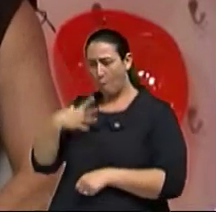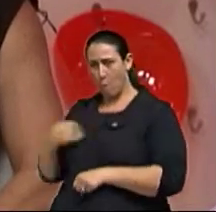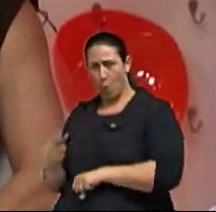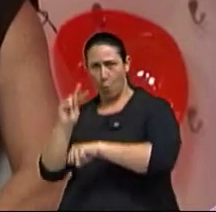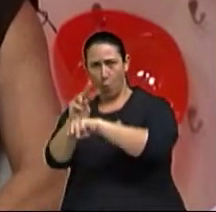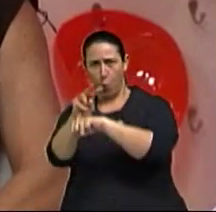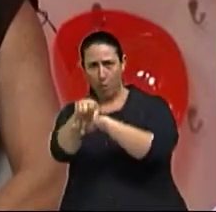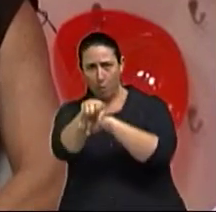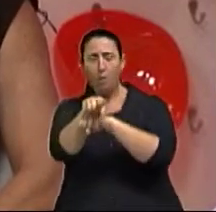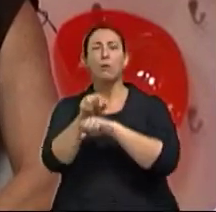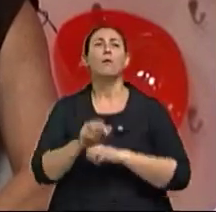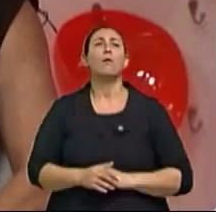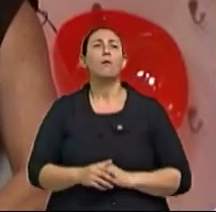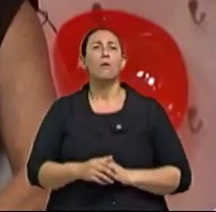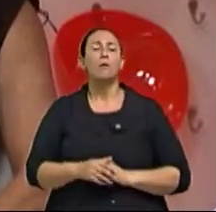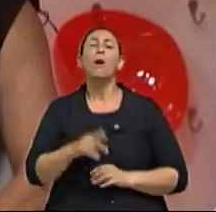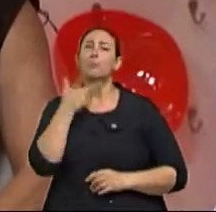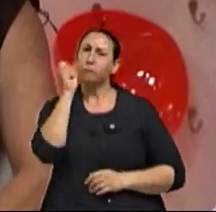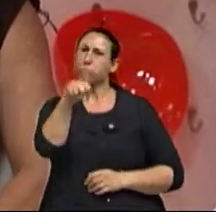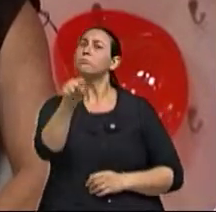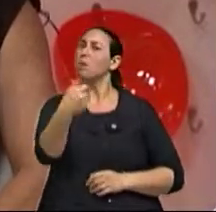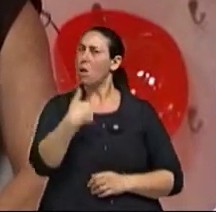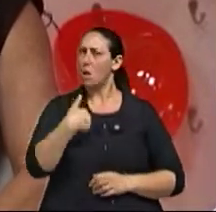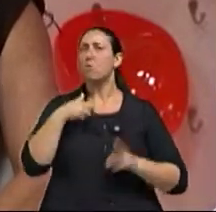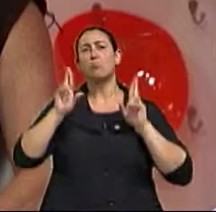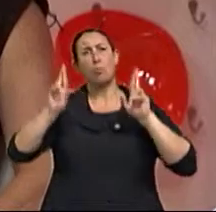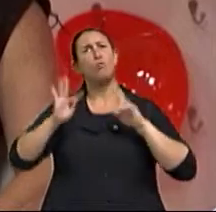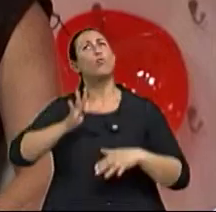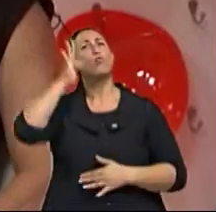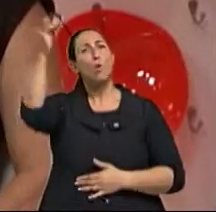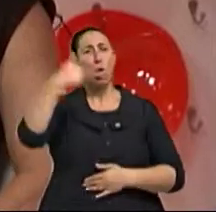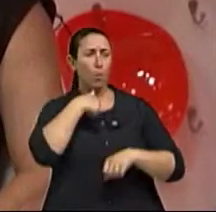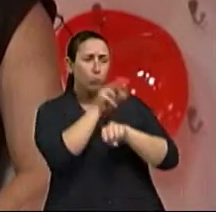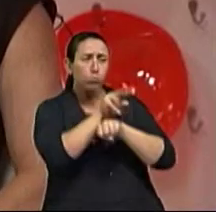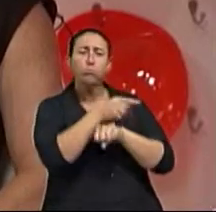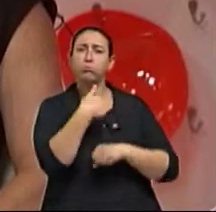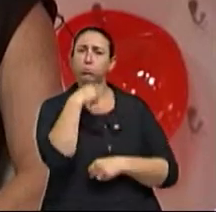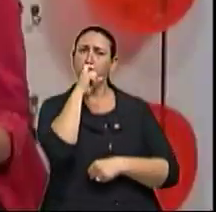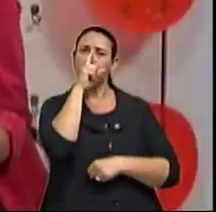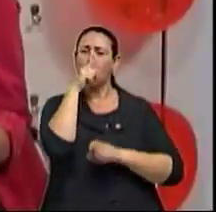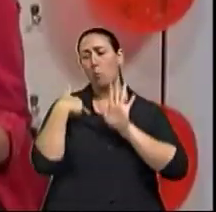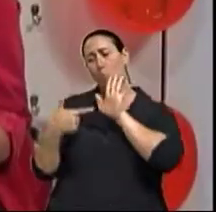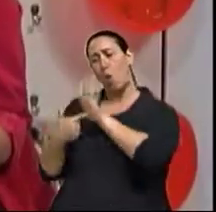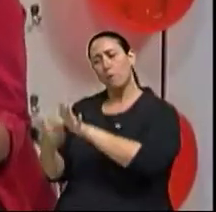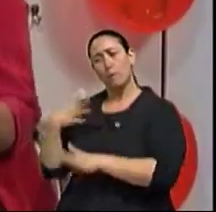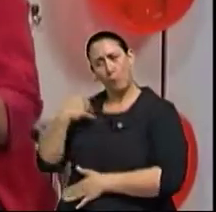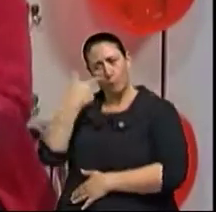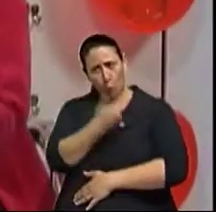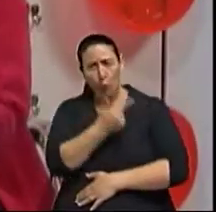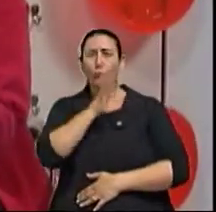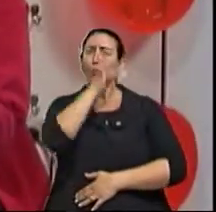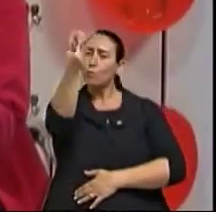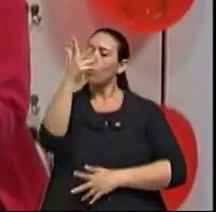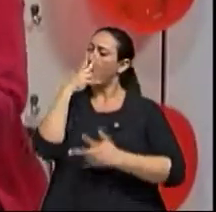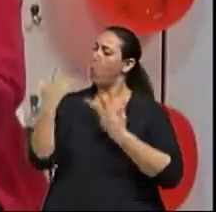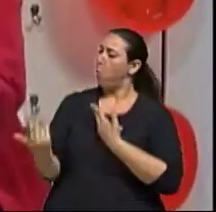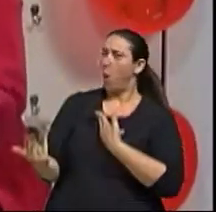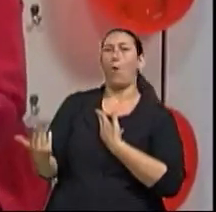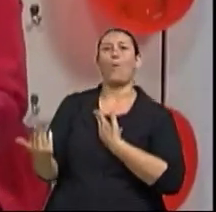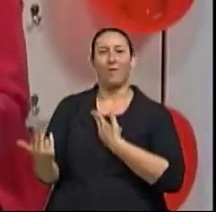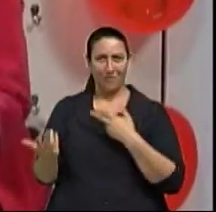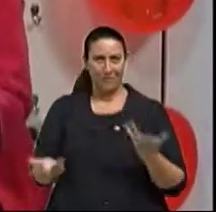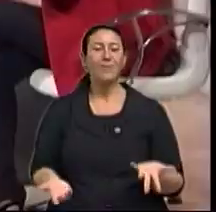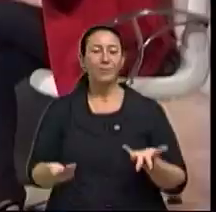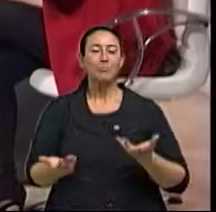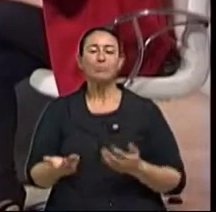nos respondeu também que espera ser cuidado em casa, não ser institucionalizado. Ainda tem o estigma da instituição, posso dizer isso? Porque